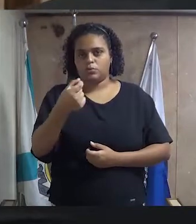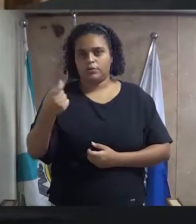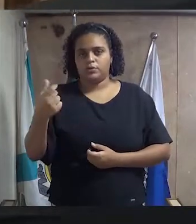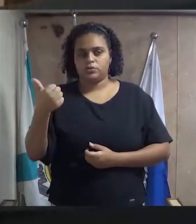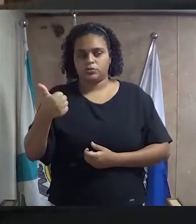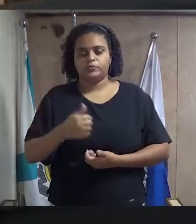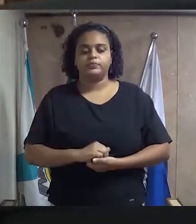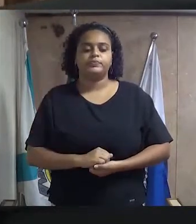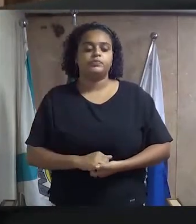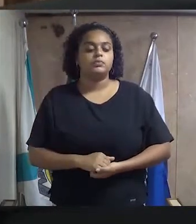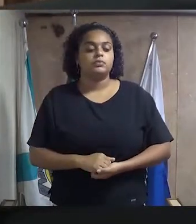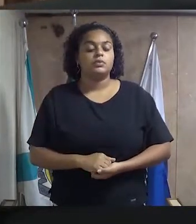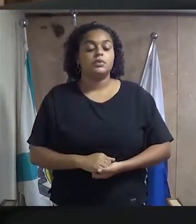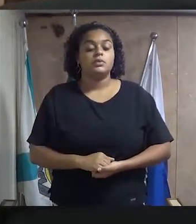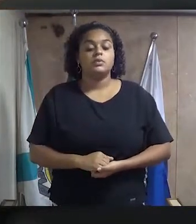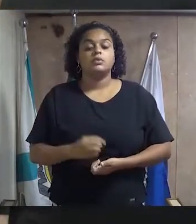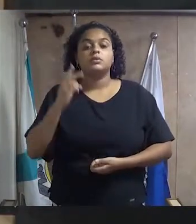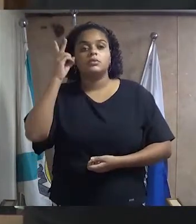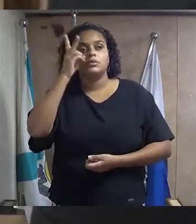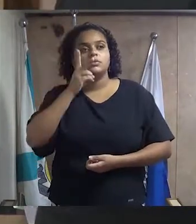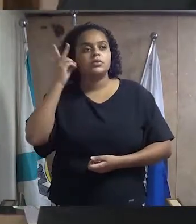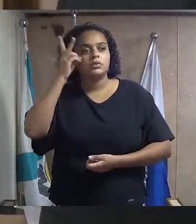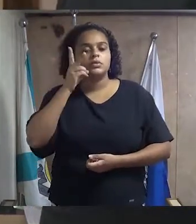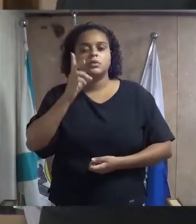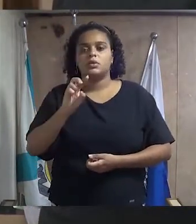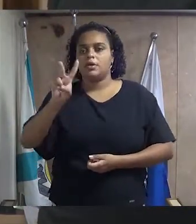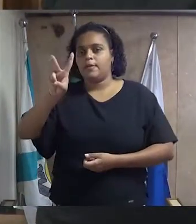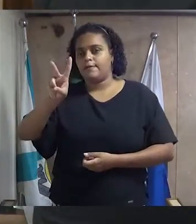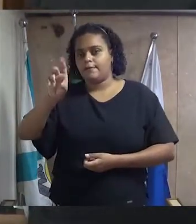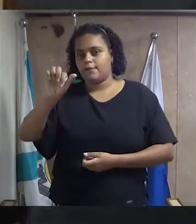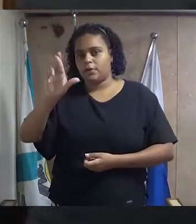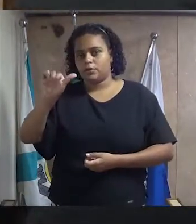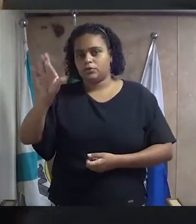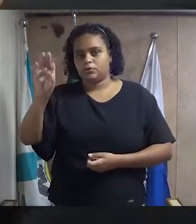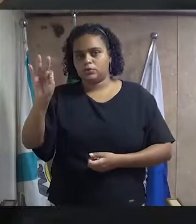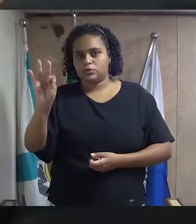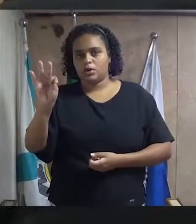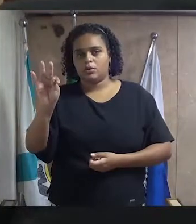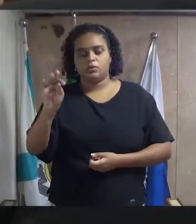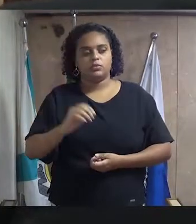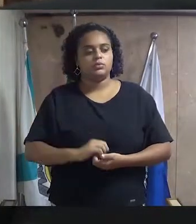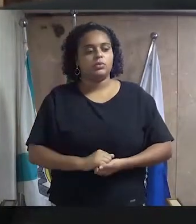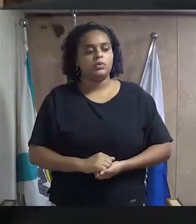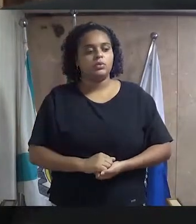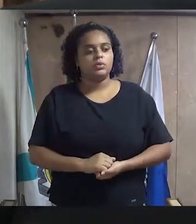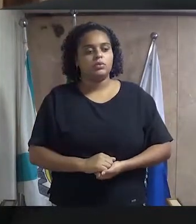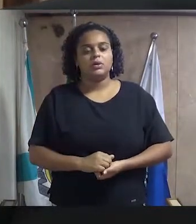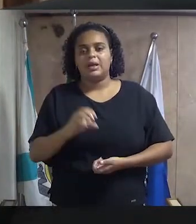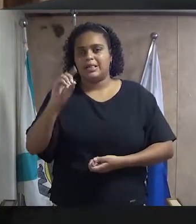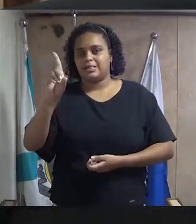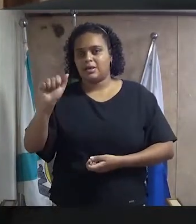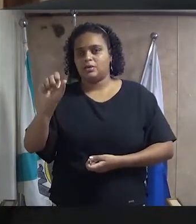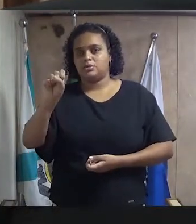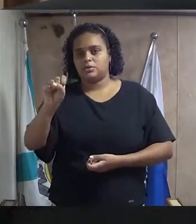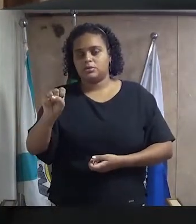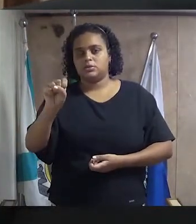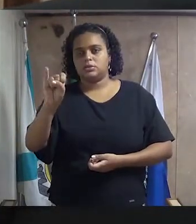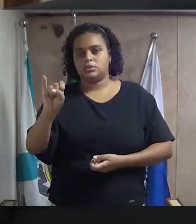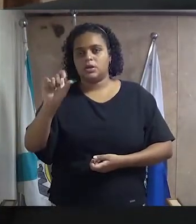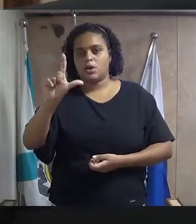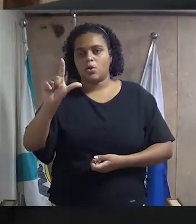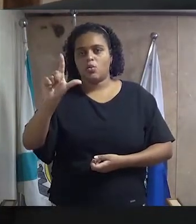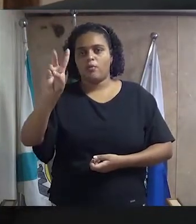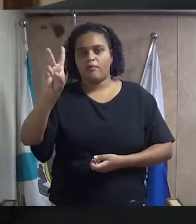071-2021, do excelentíssimo senhor Vitor Hugo Leonel Silva, da Silva,